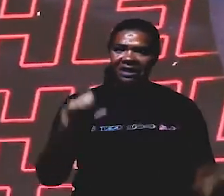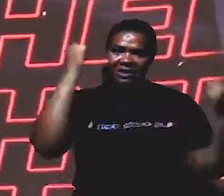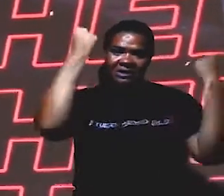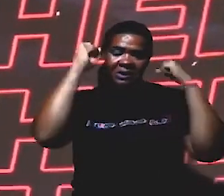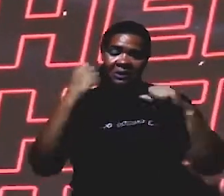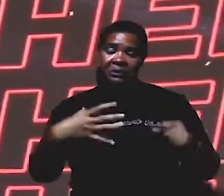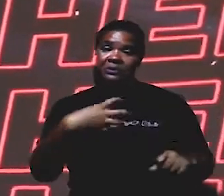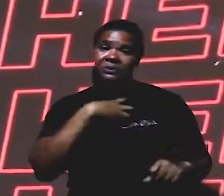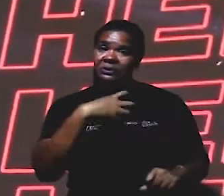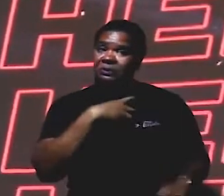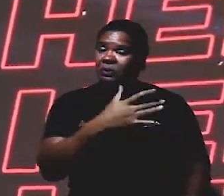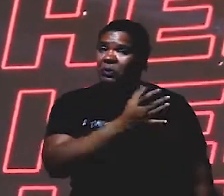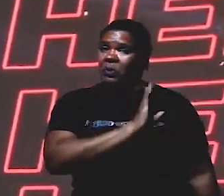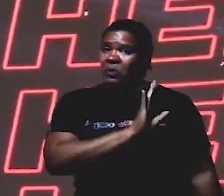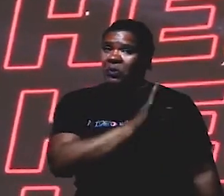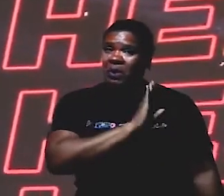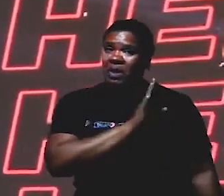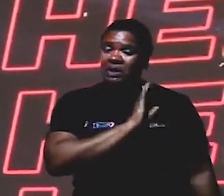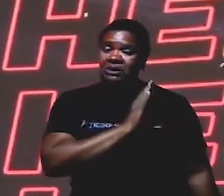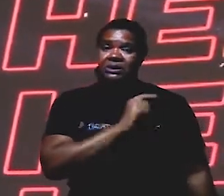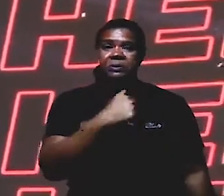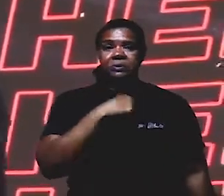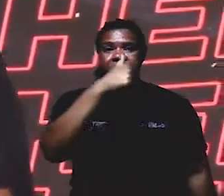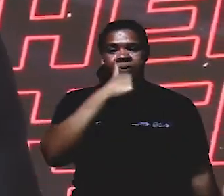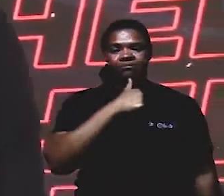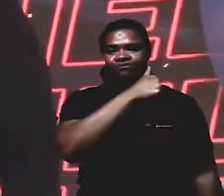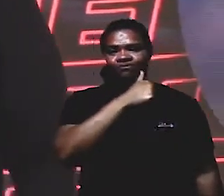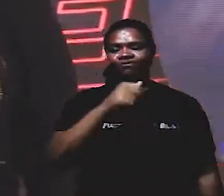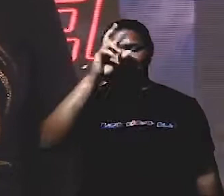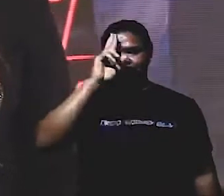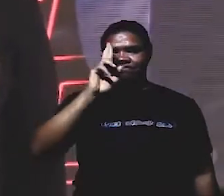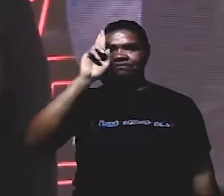seu coração: preciso sacrificar ao Senhor.